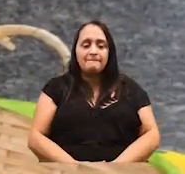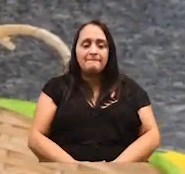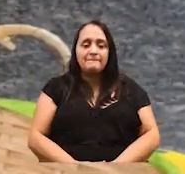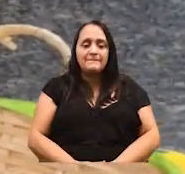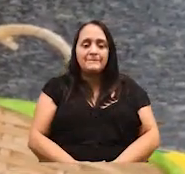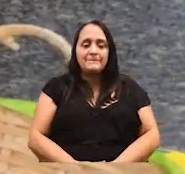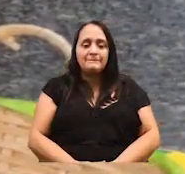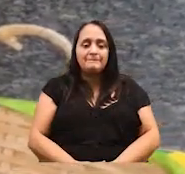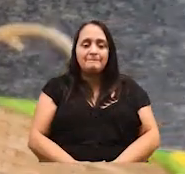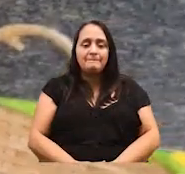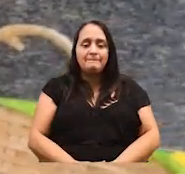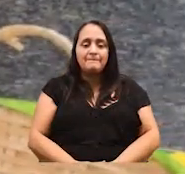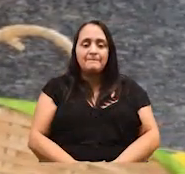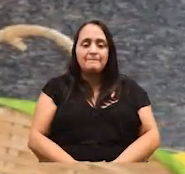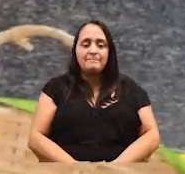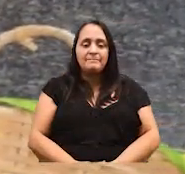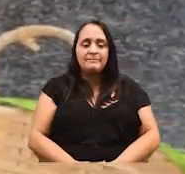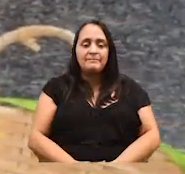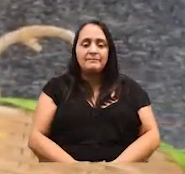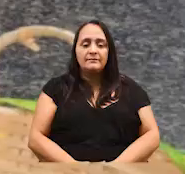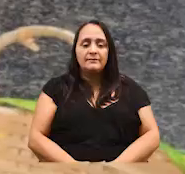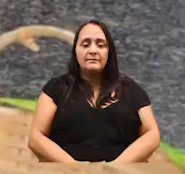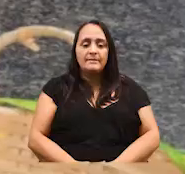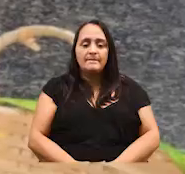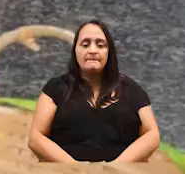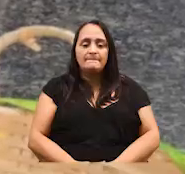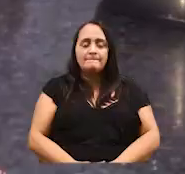Leite, meia xícara. Tá certo.